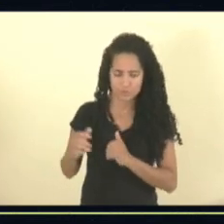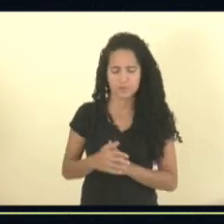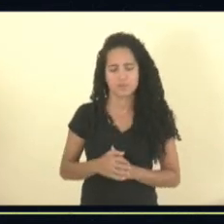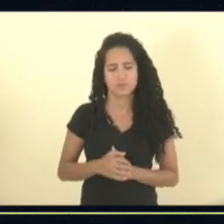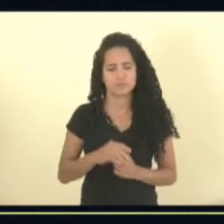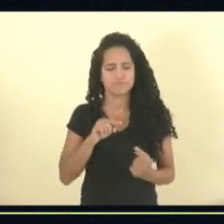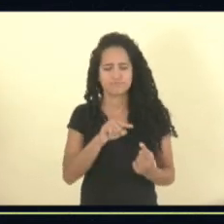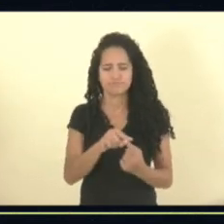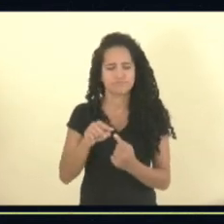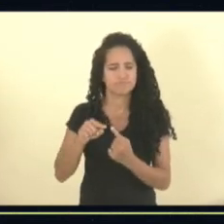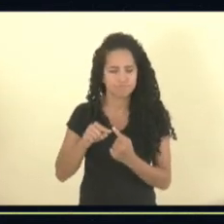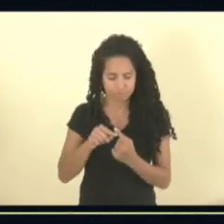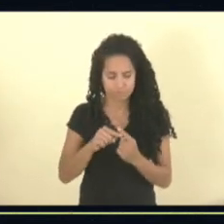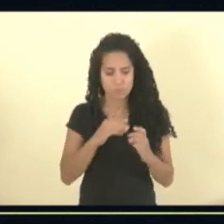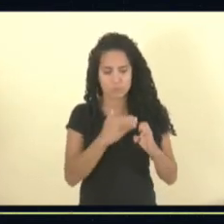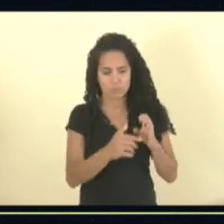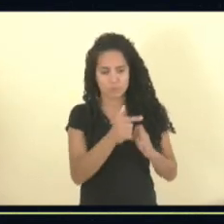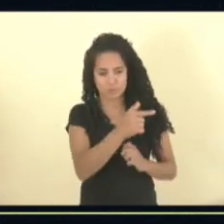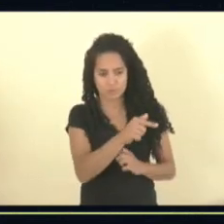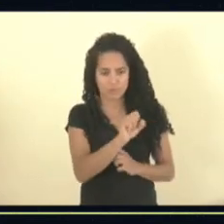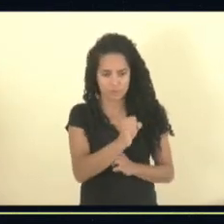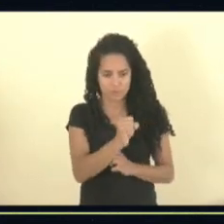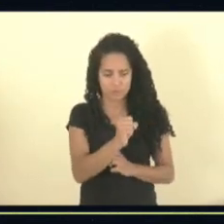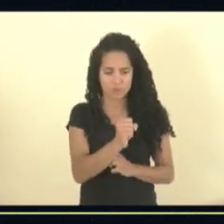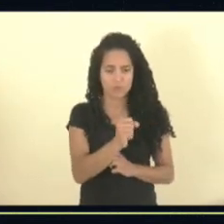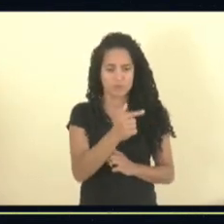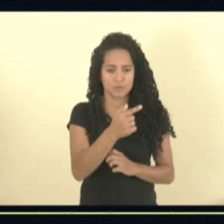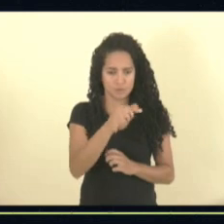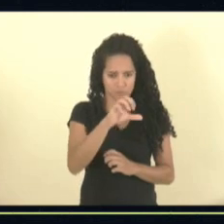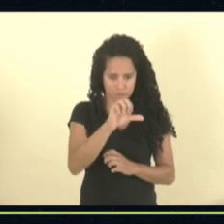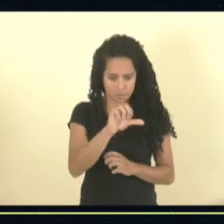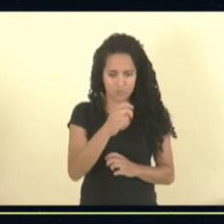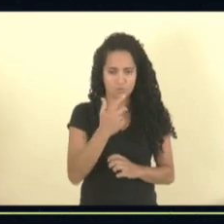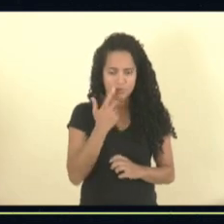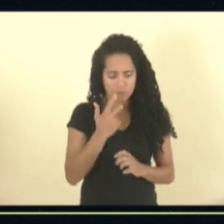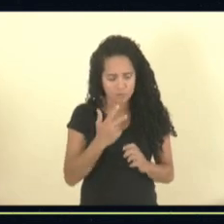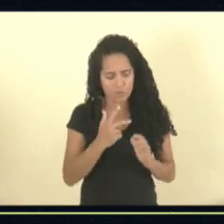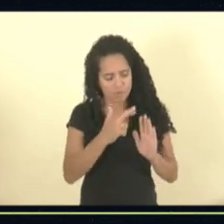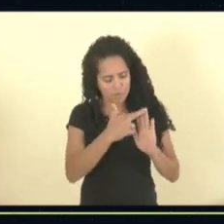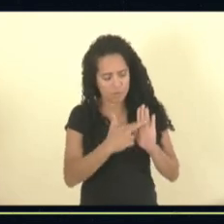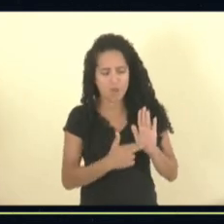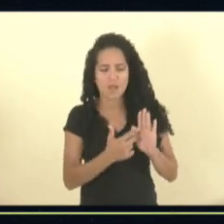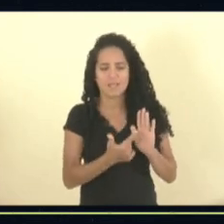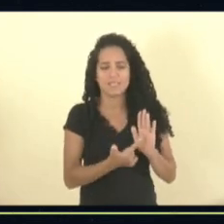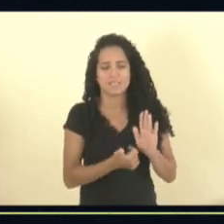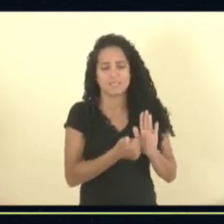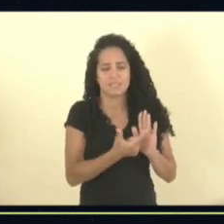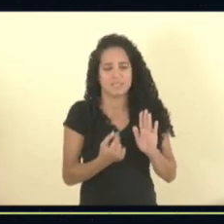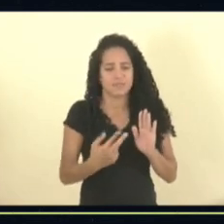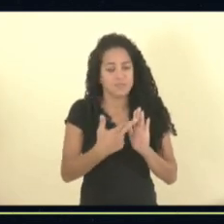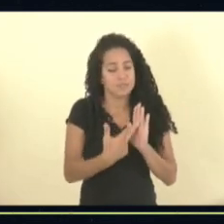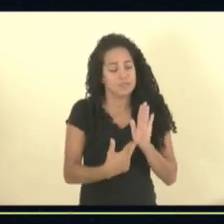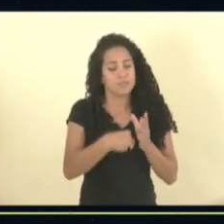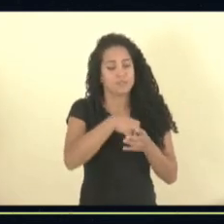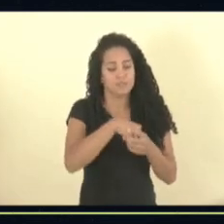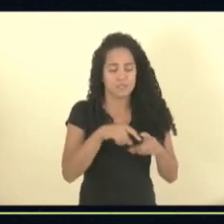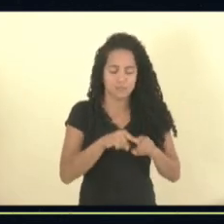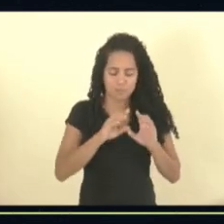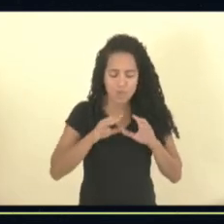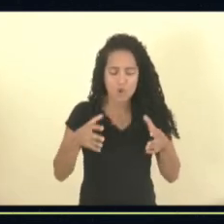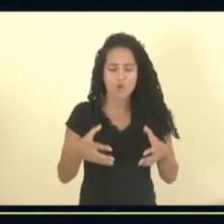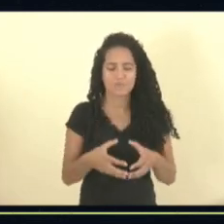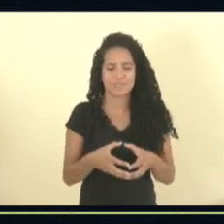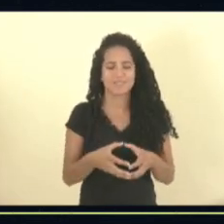especificam. Despacho para o item 78 e 79 é, após o cumprimento do artigo 120 do regimento interno, as